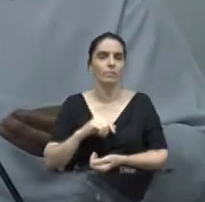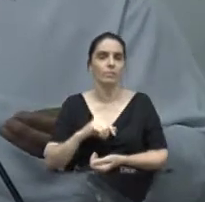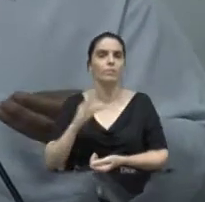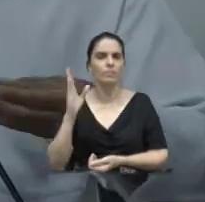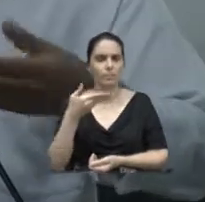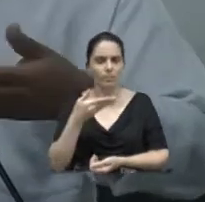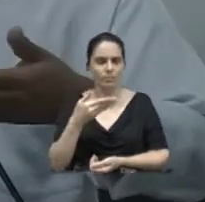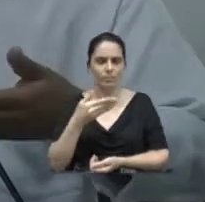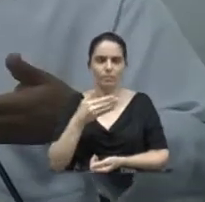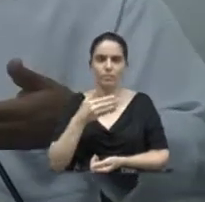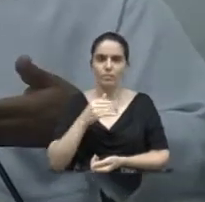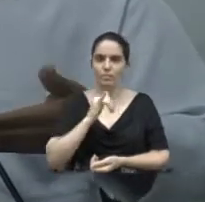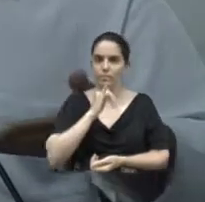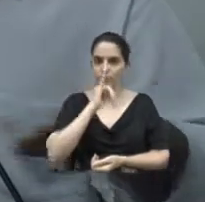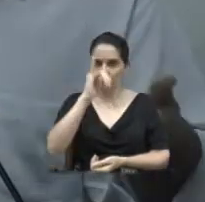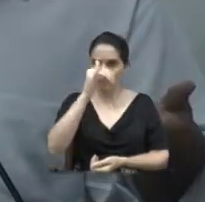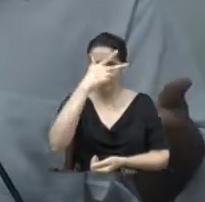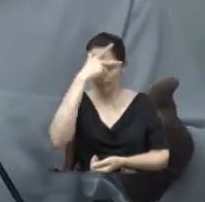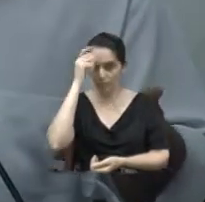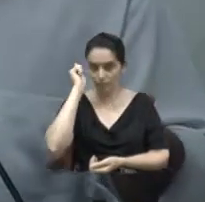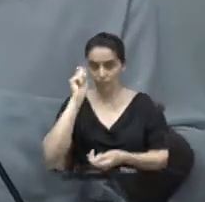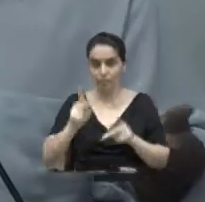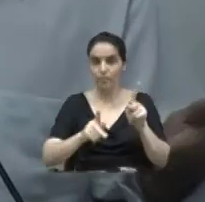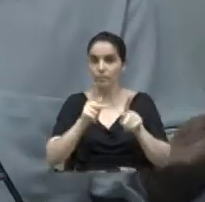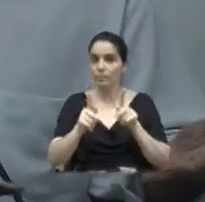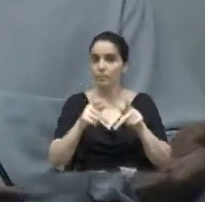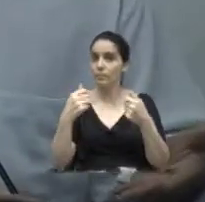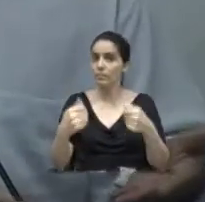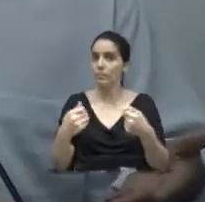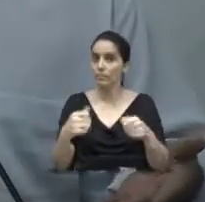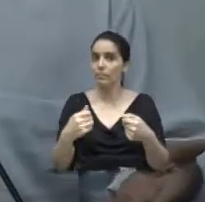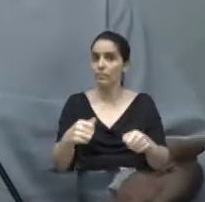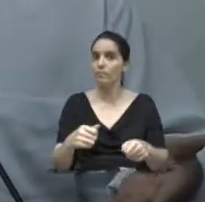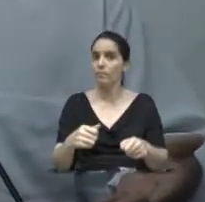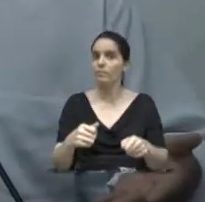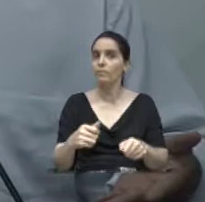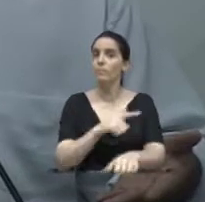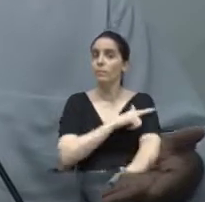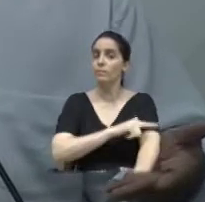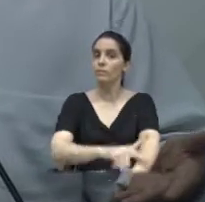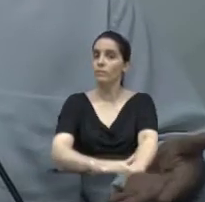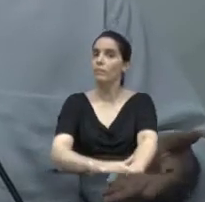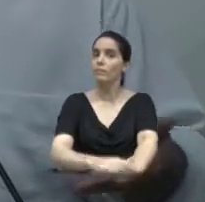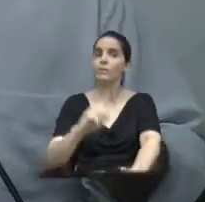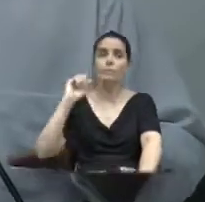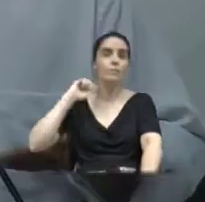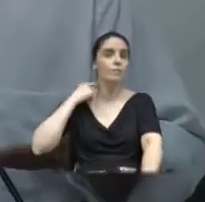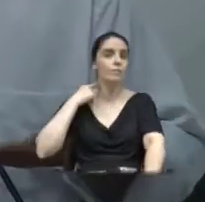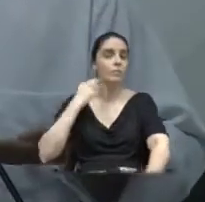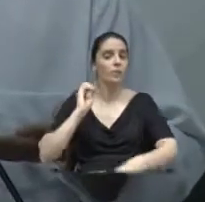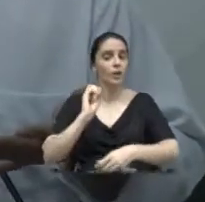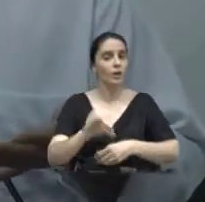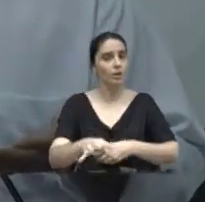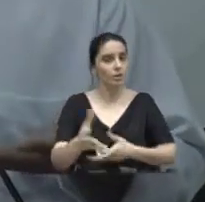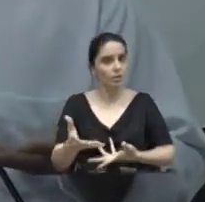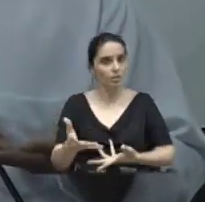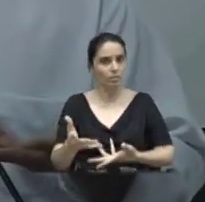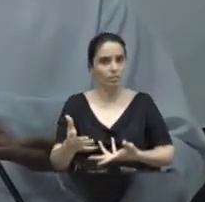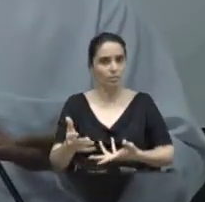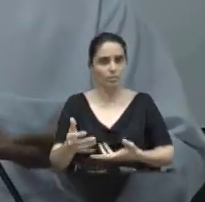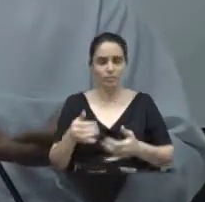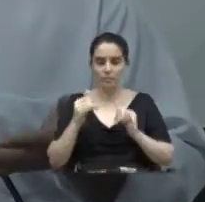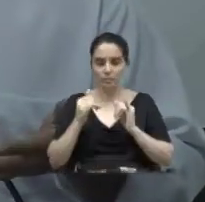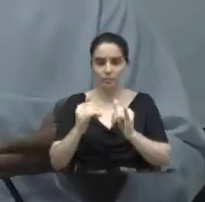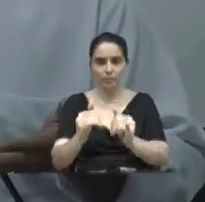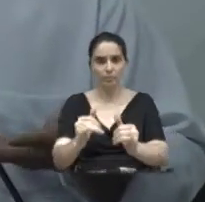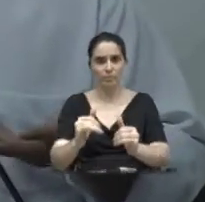infelizmente, precisamos também que a população tenha uma certa educação sobre descarte de lixo. Foi como a vereadora falou, descartam pilha, descartam